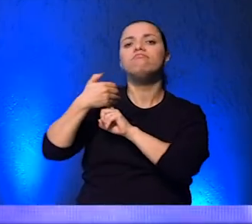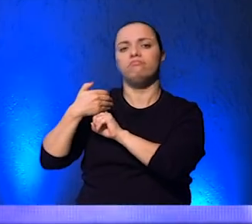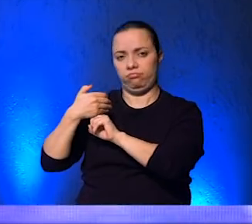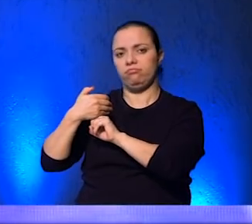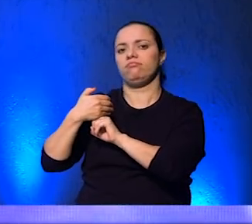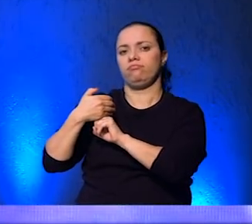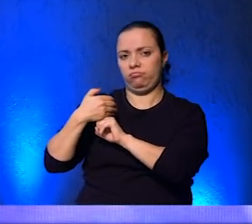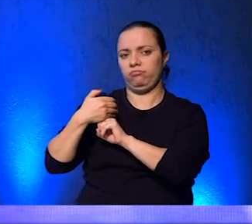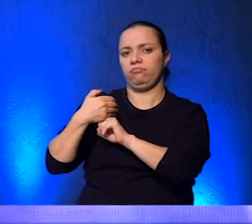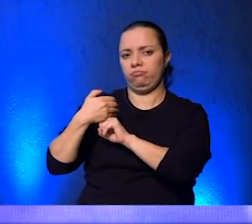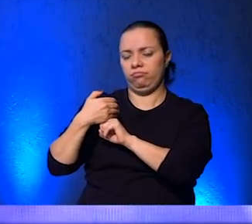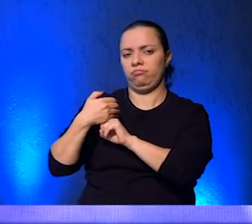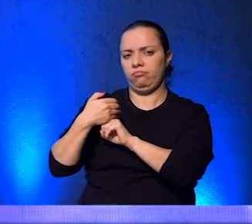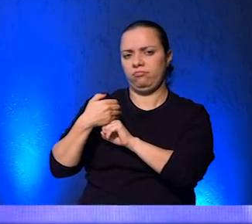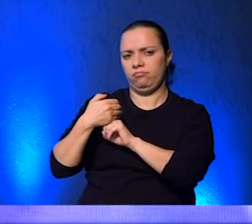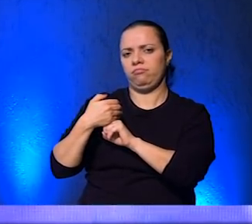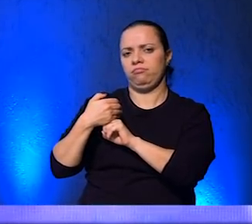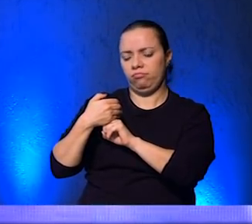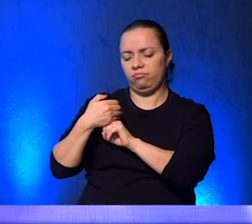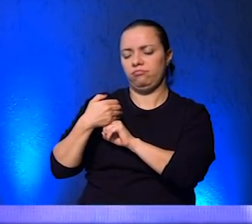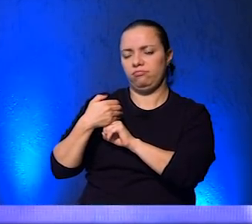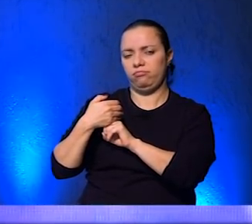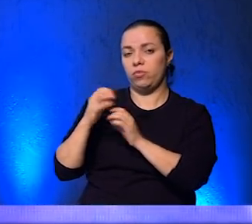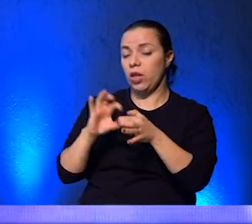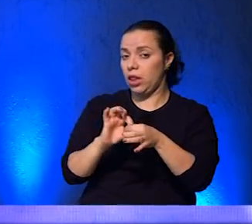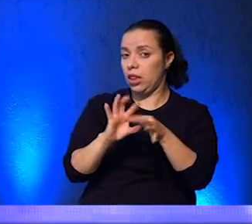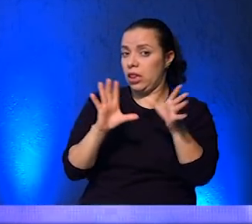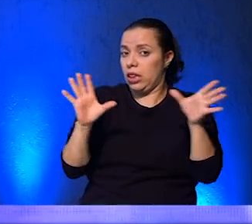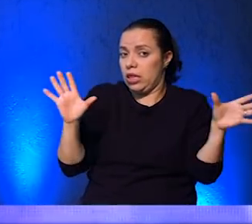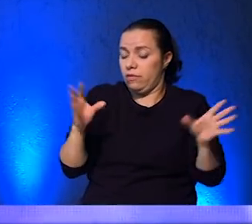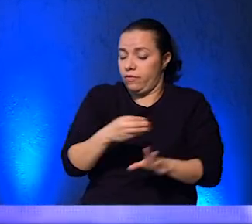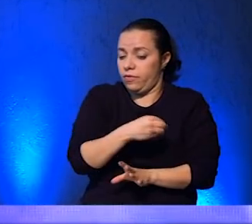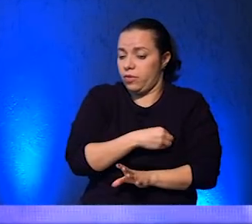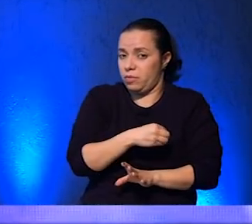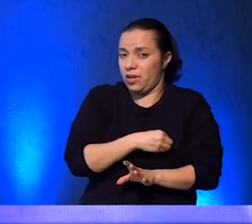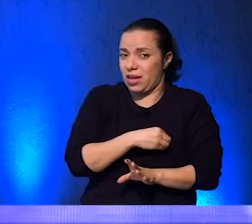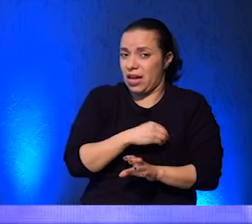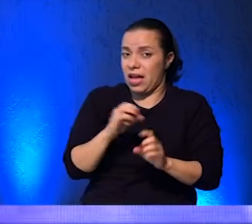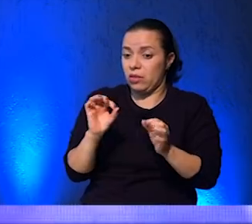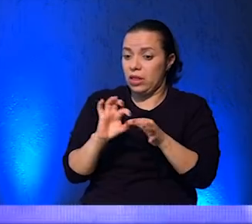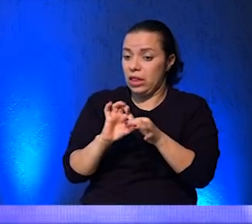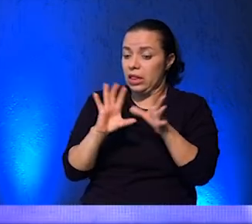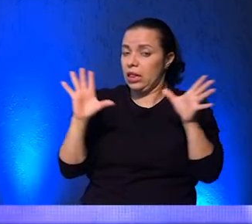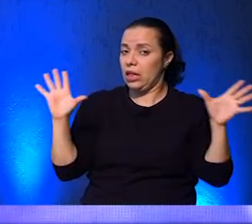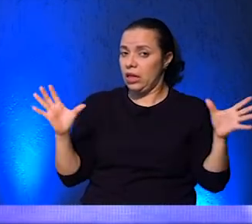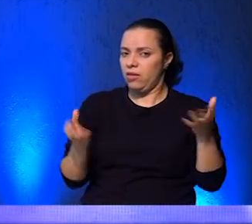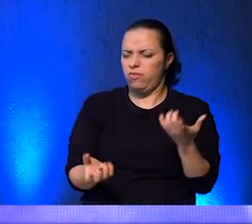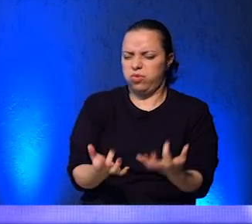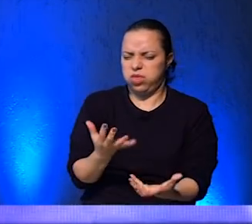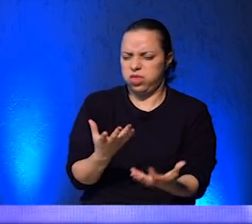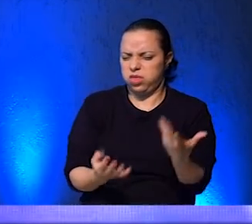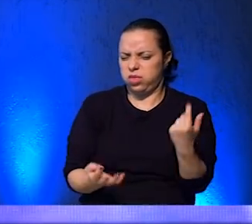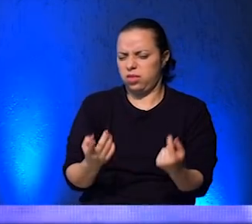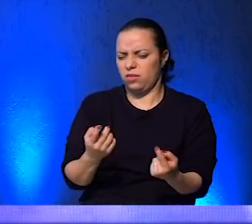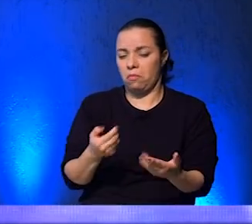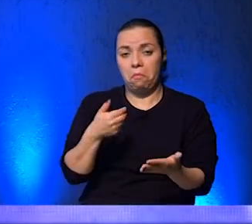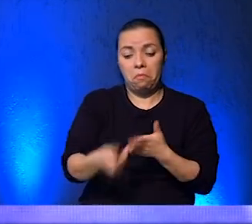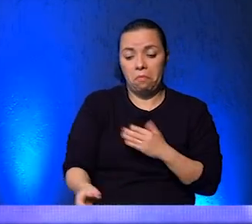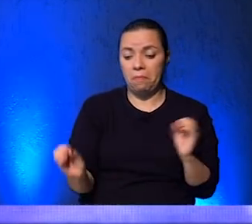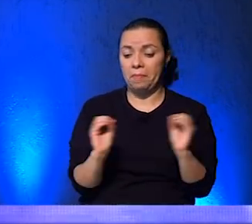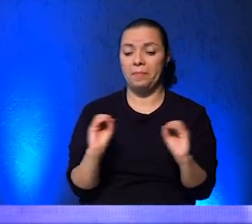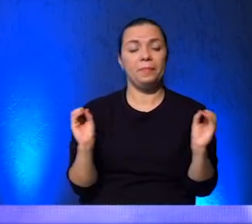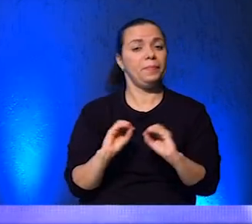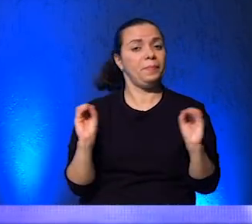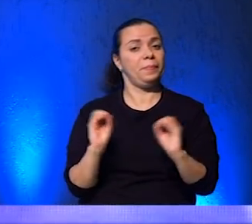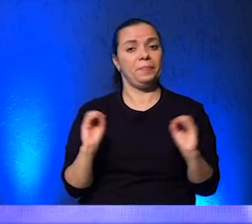abraão não foi tocado por nada disso abraão e eu nada nessa situação porque abraão